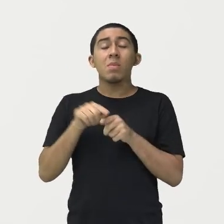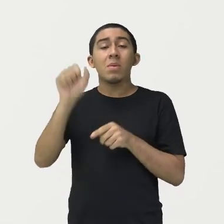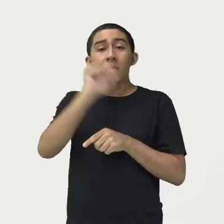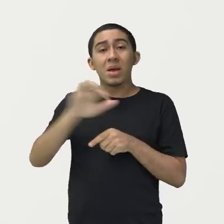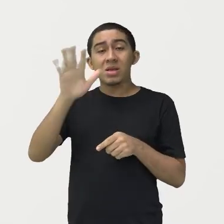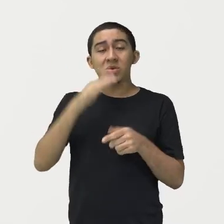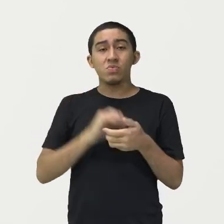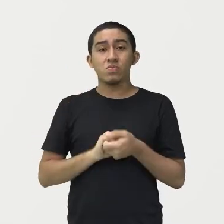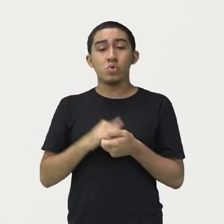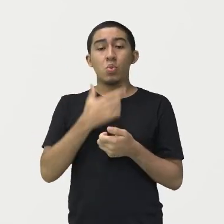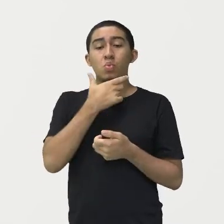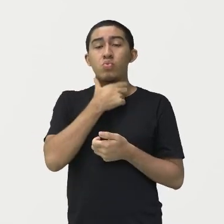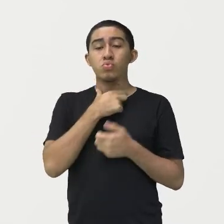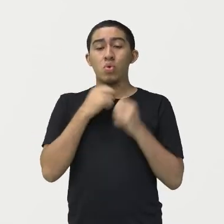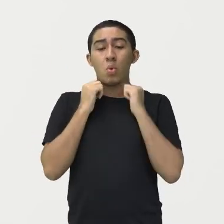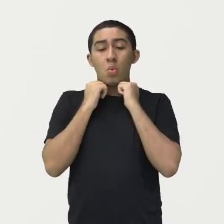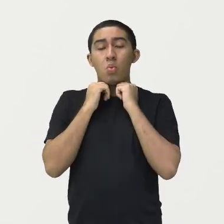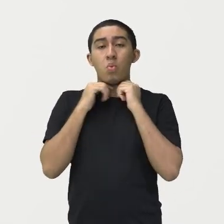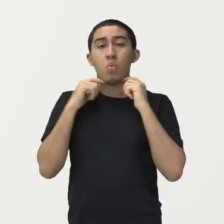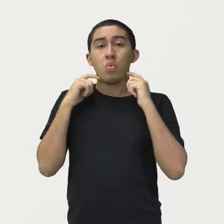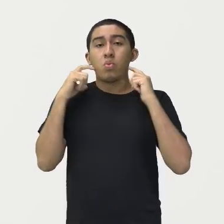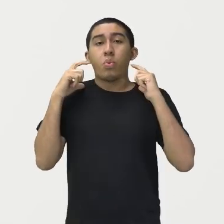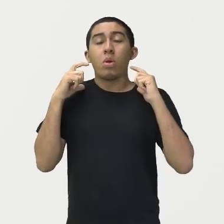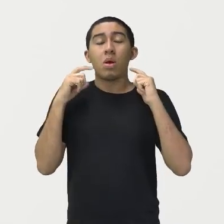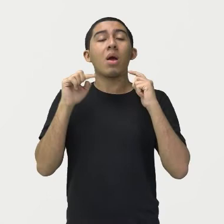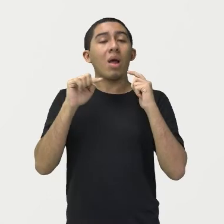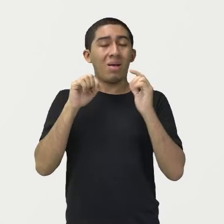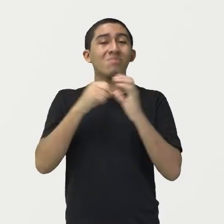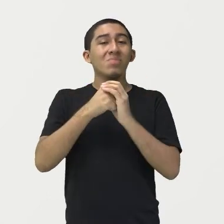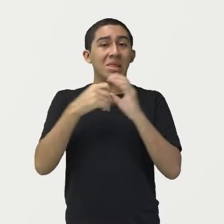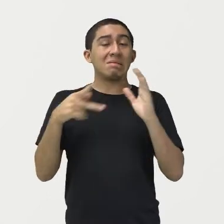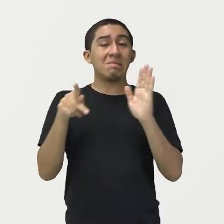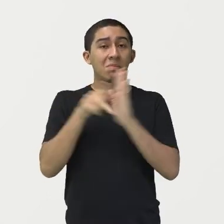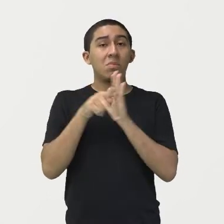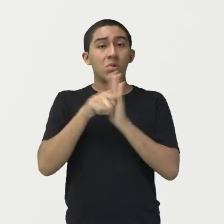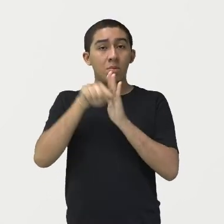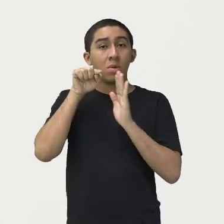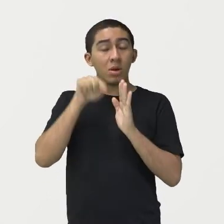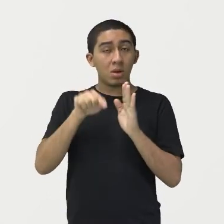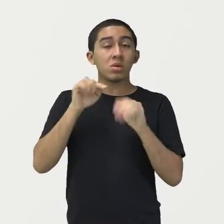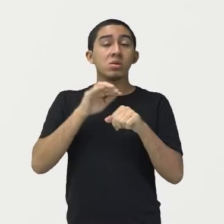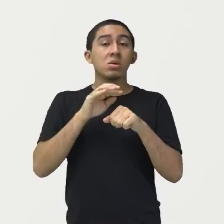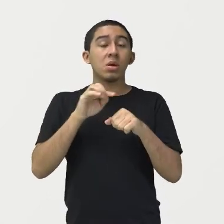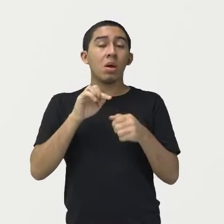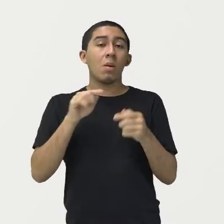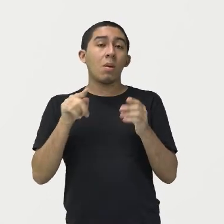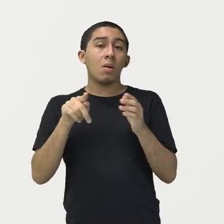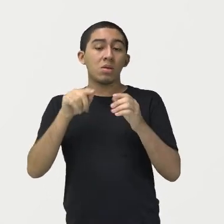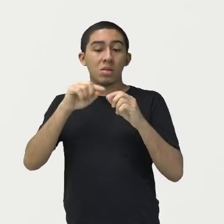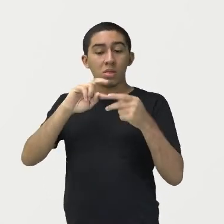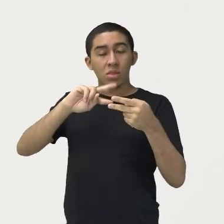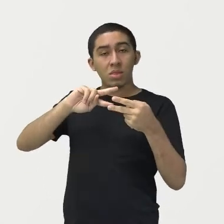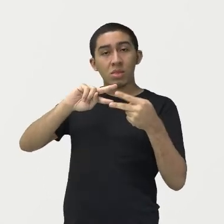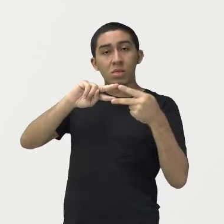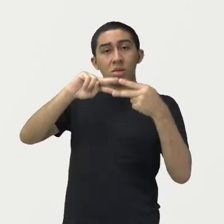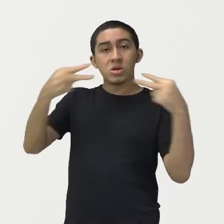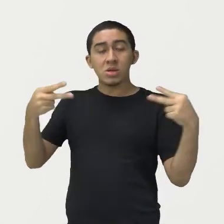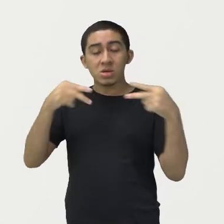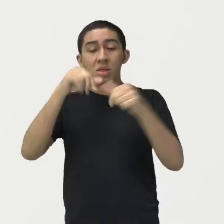mais largo é uma característica dessa anomalia genética conhecida como síndrome de Turner.